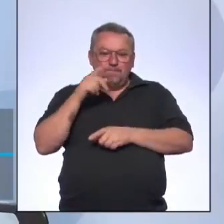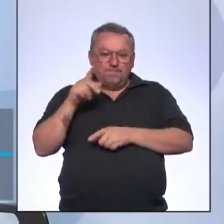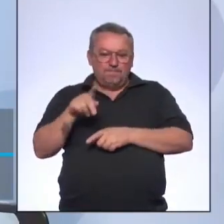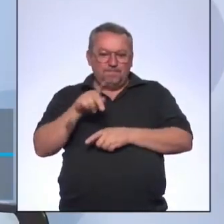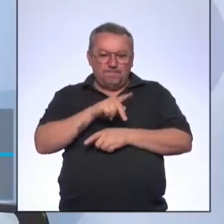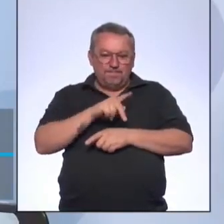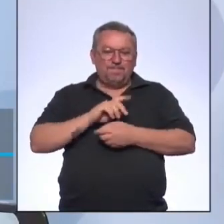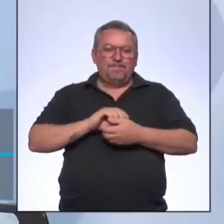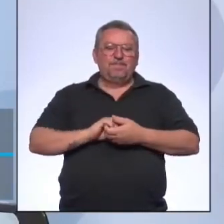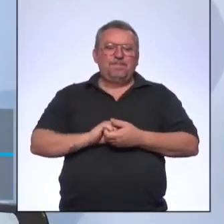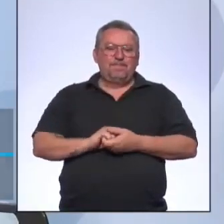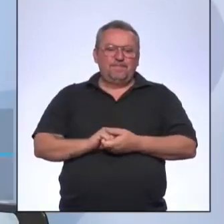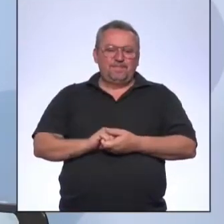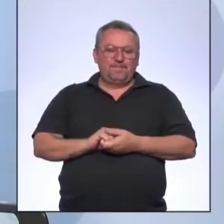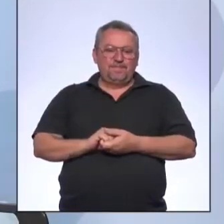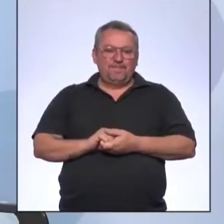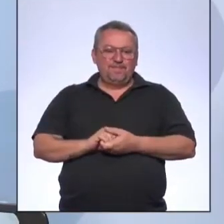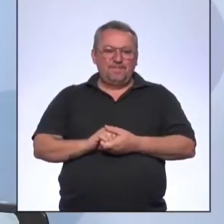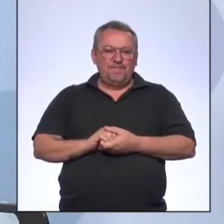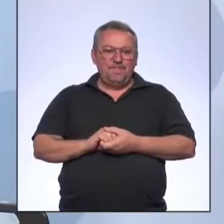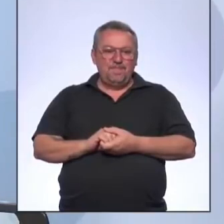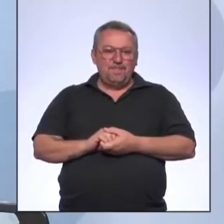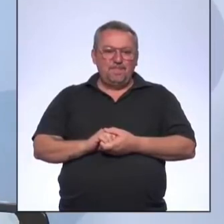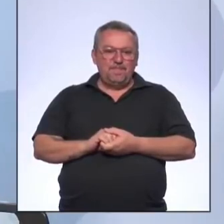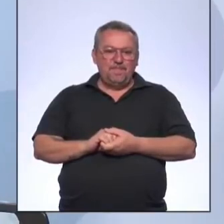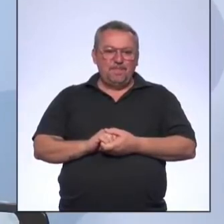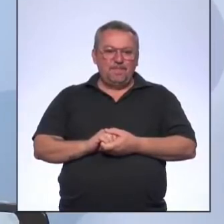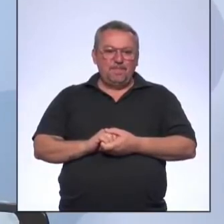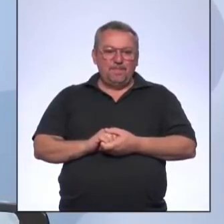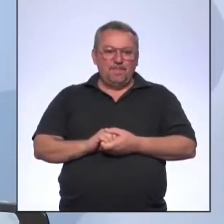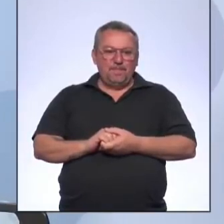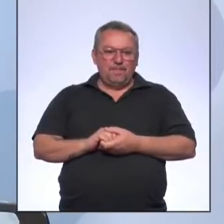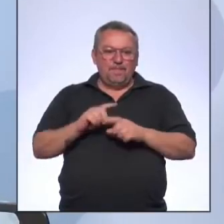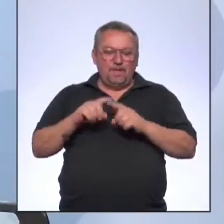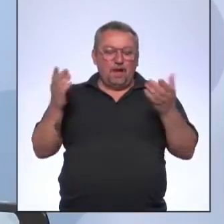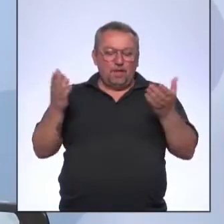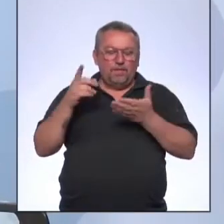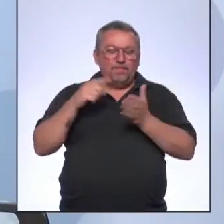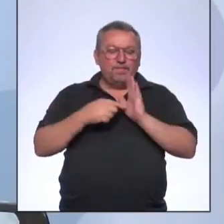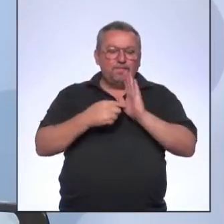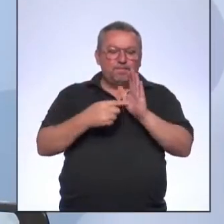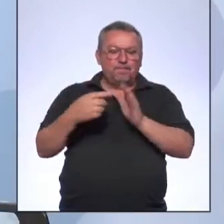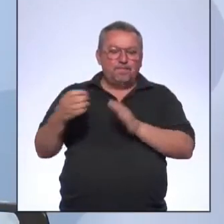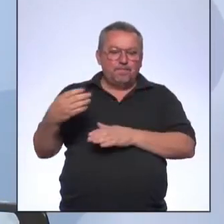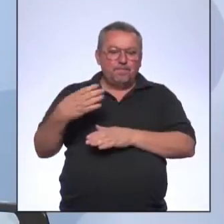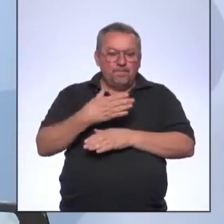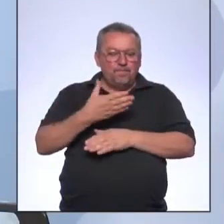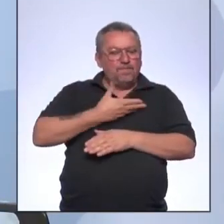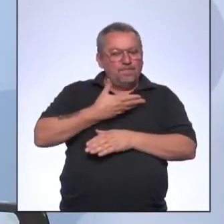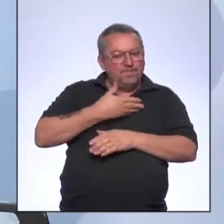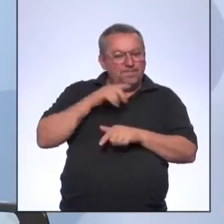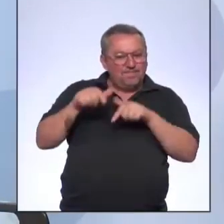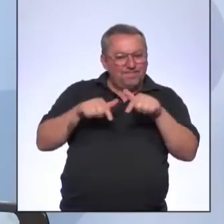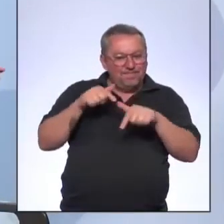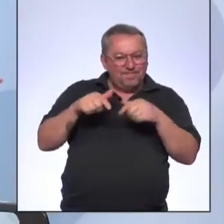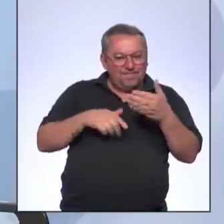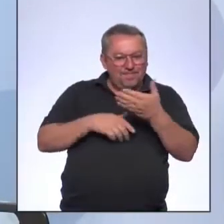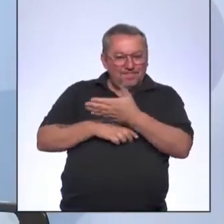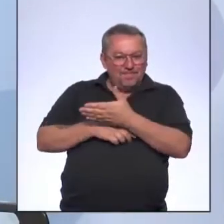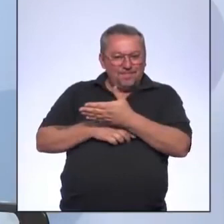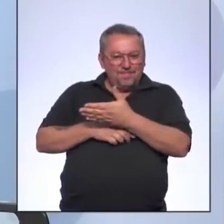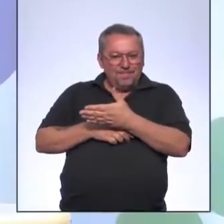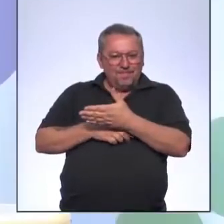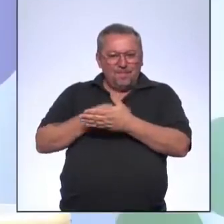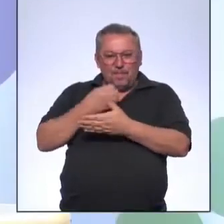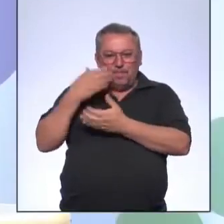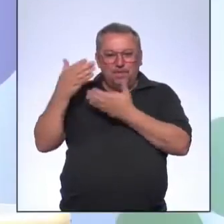Hoje eu serei a sua professora de inglês. I introduce my new partner. Eu vou apresentar a vocês meu novo colega de trabalho. Welcome